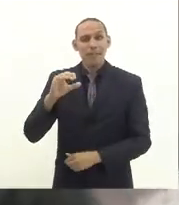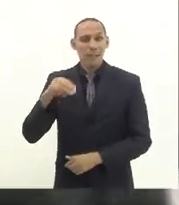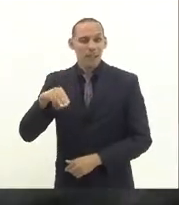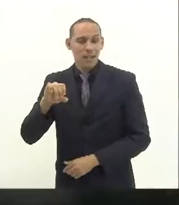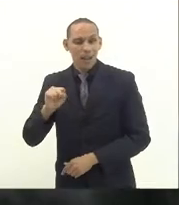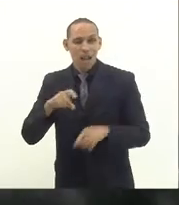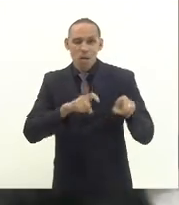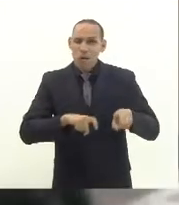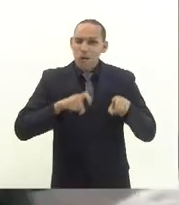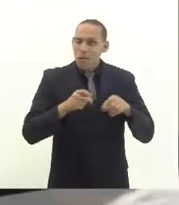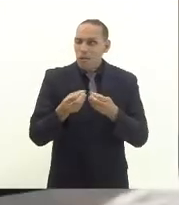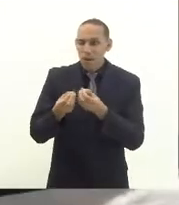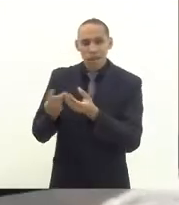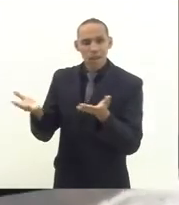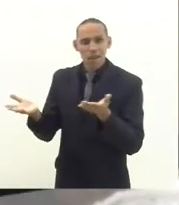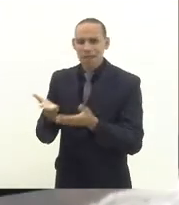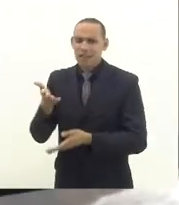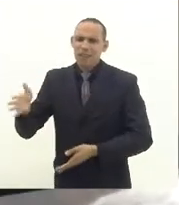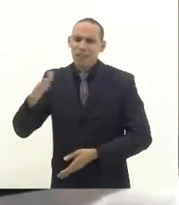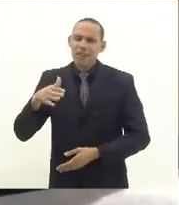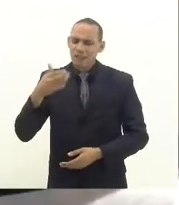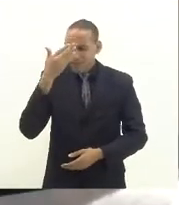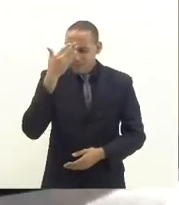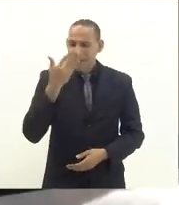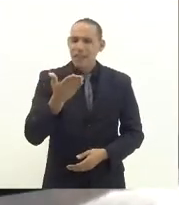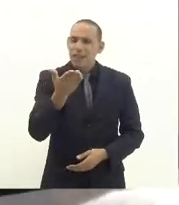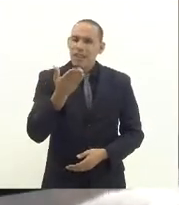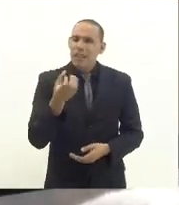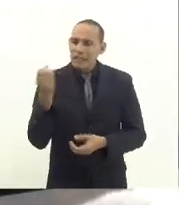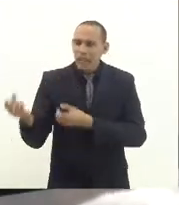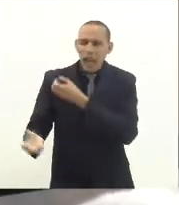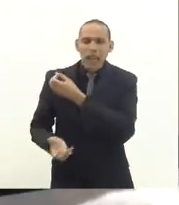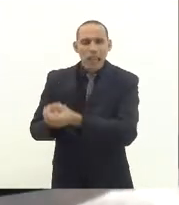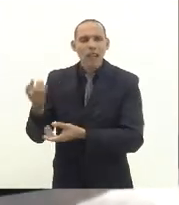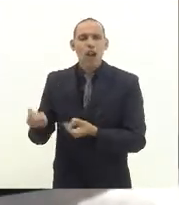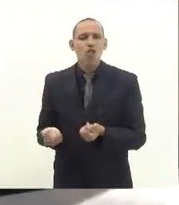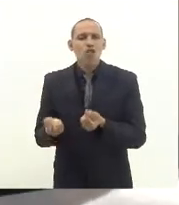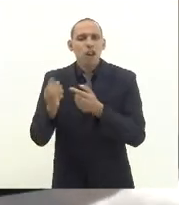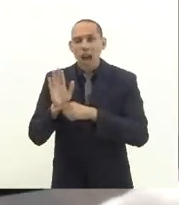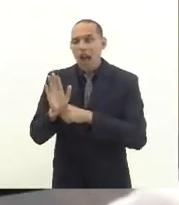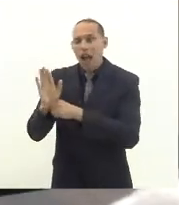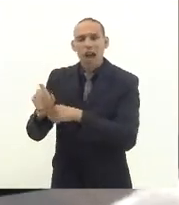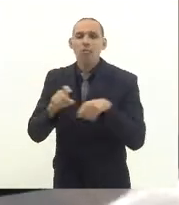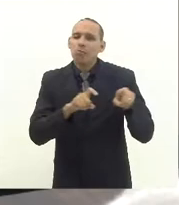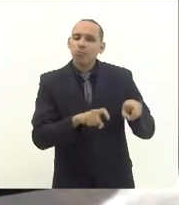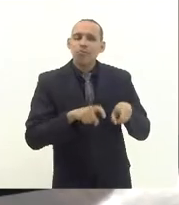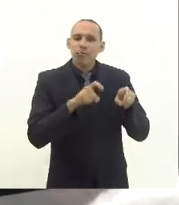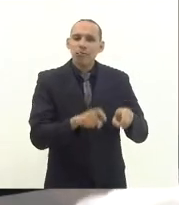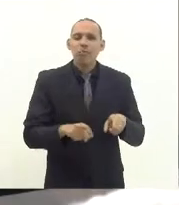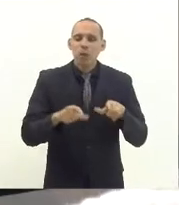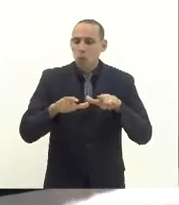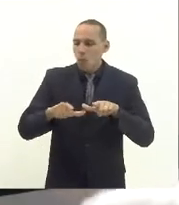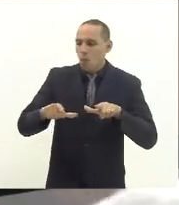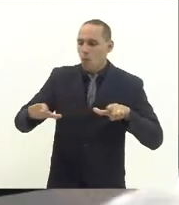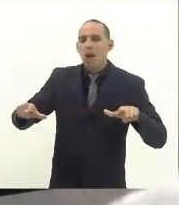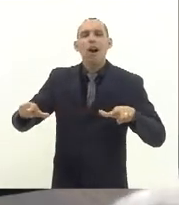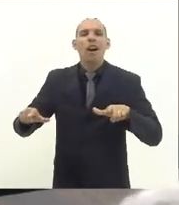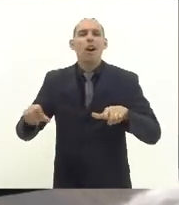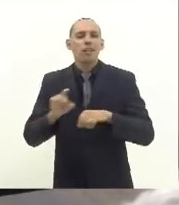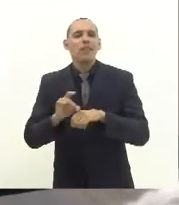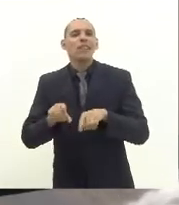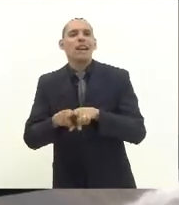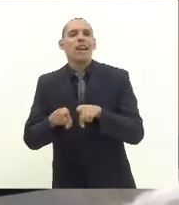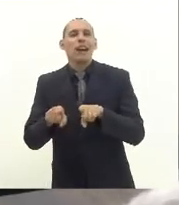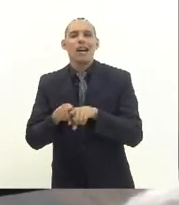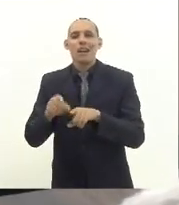Rural ouvir a gratidão pelos Recursos na agricultura que ajuda nas estradas e na questão do homem do